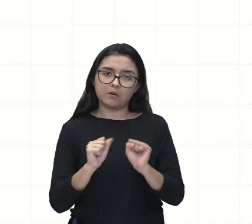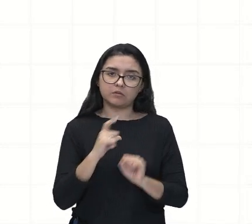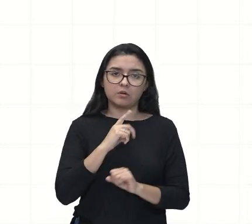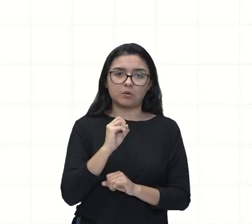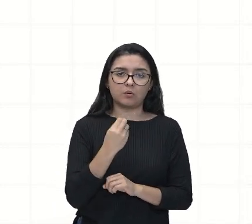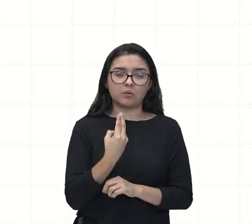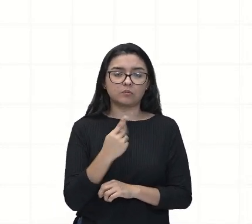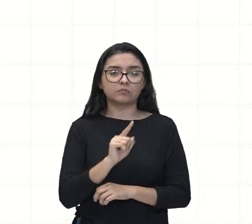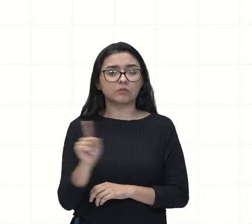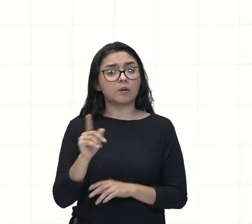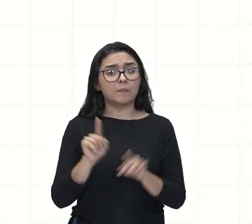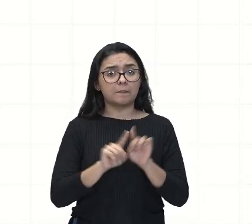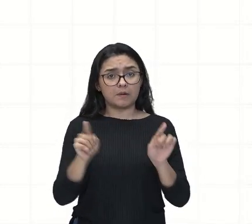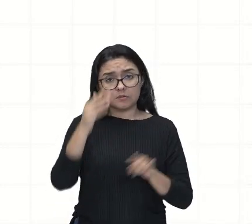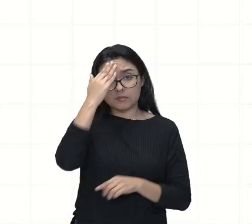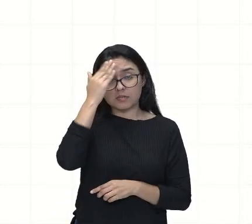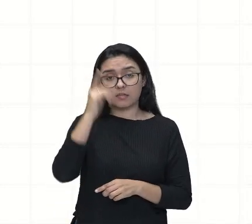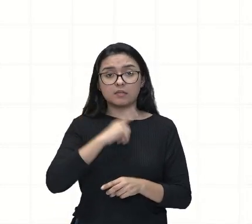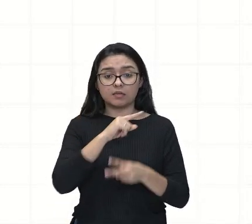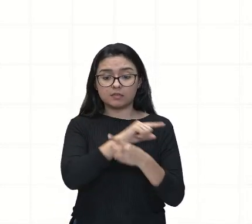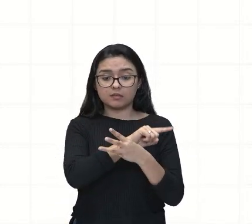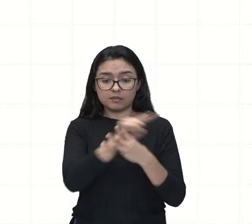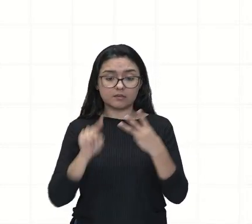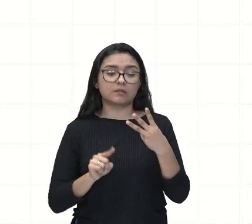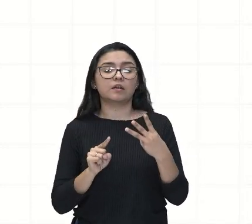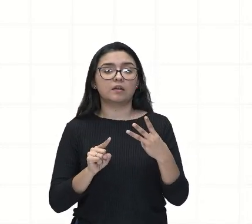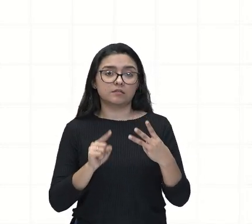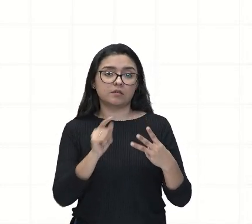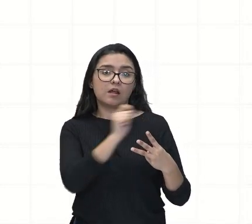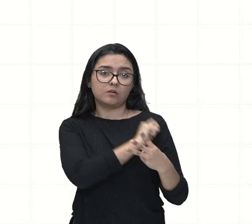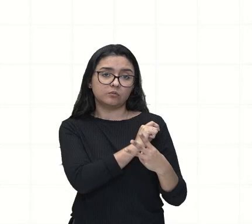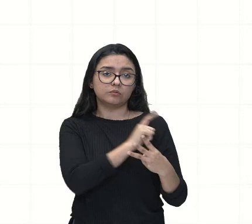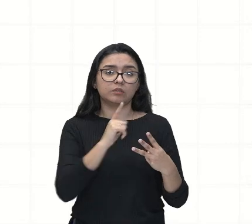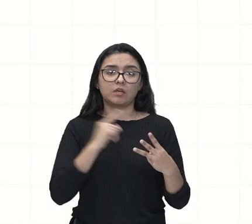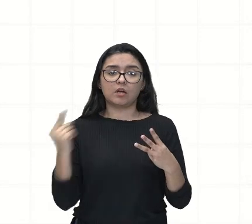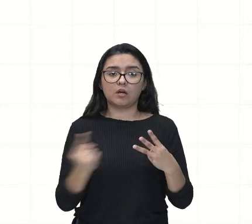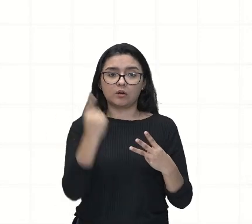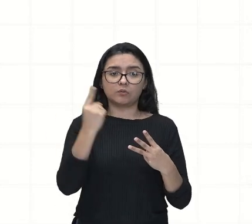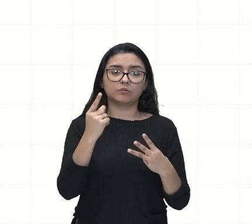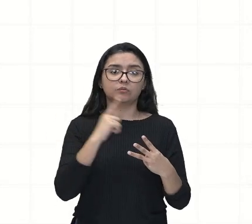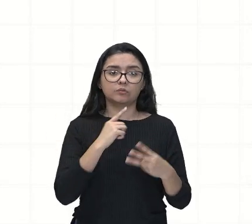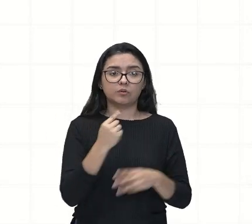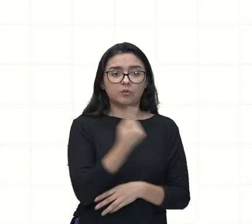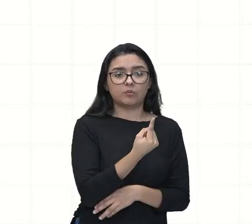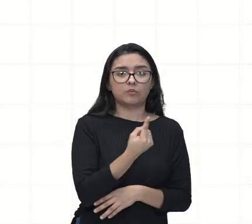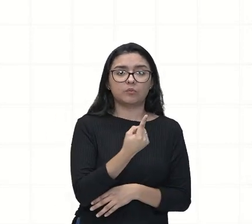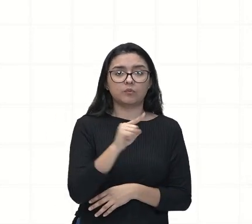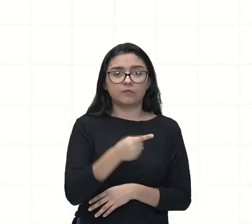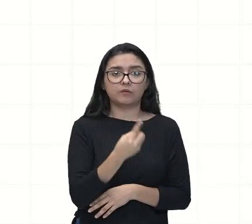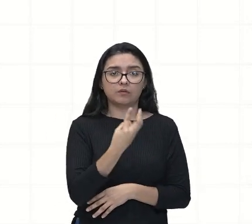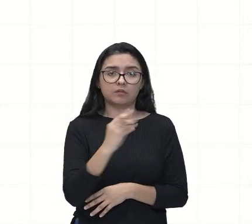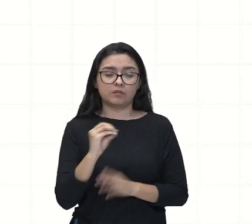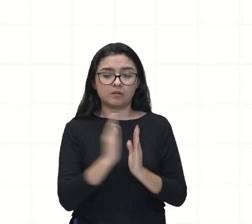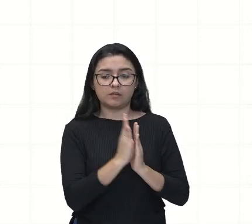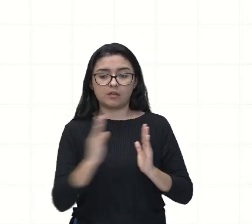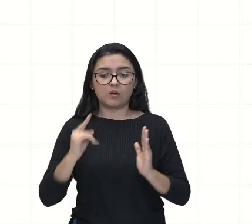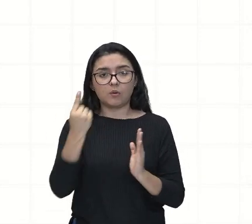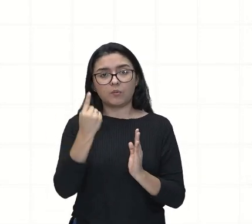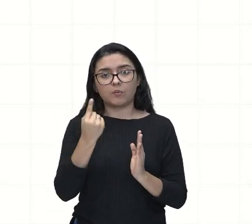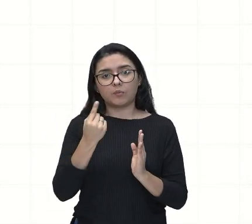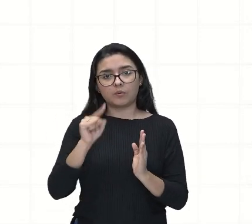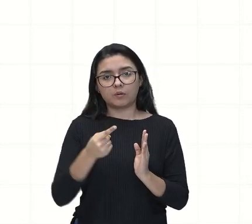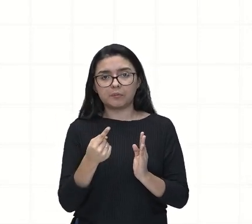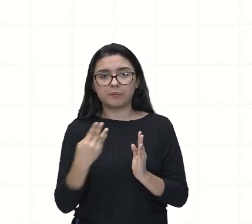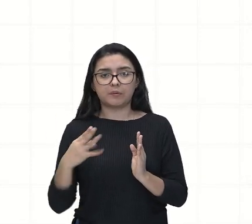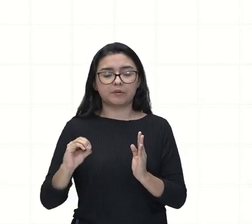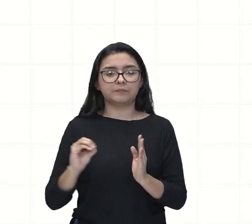vou ter 3 pessoas que a altura vai variar entre 1,30 e 1,40. Tudo bem?